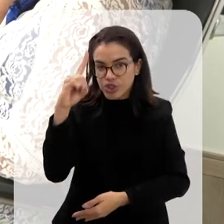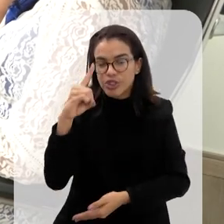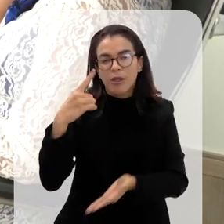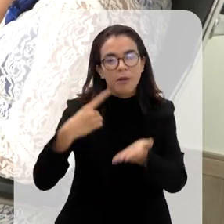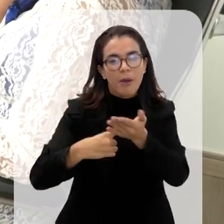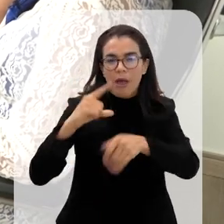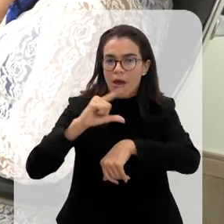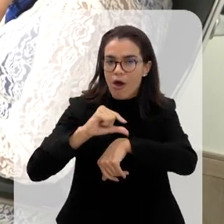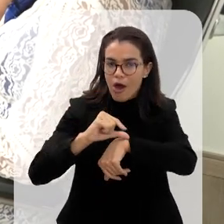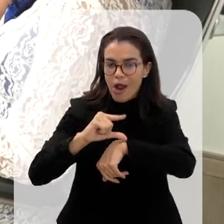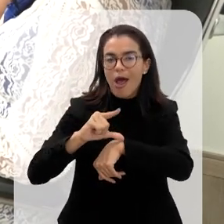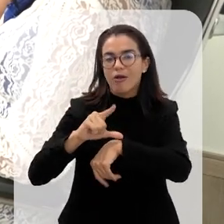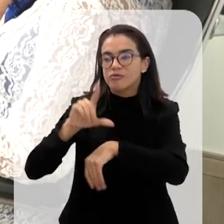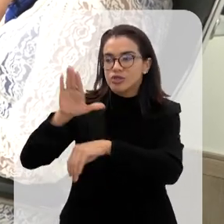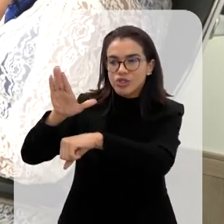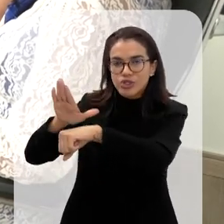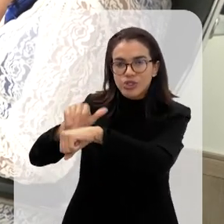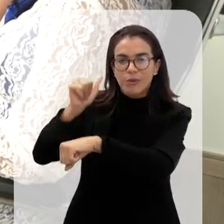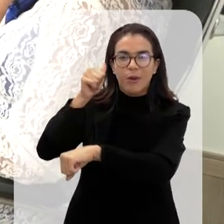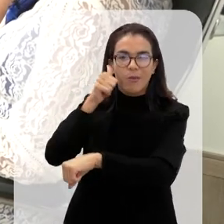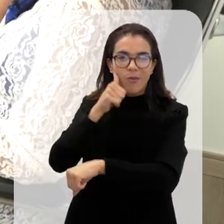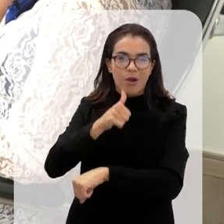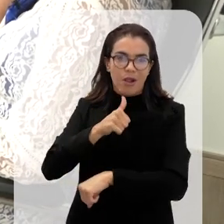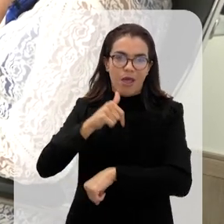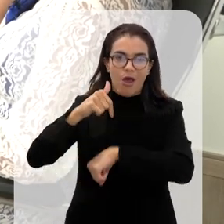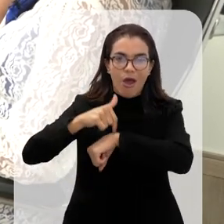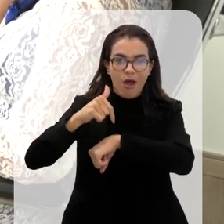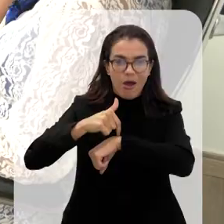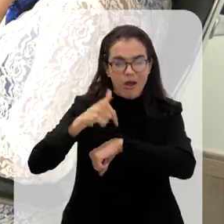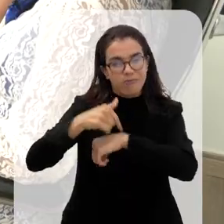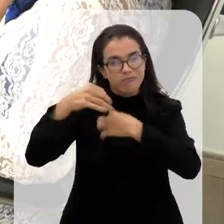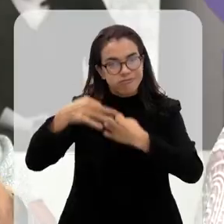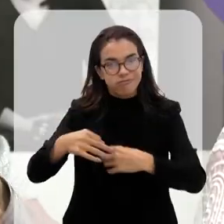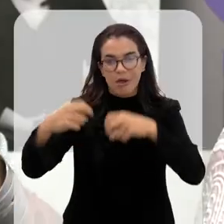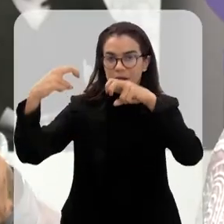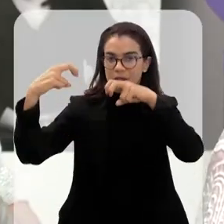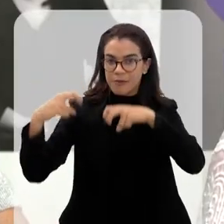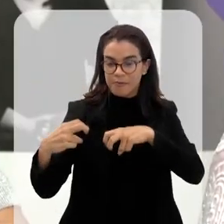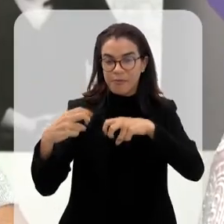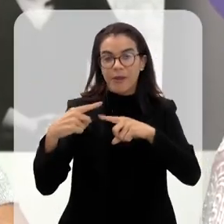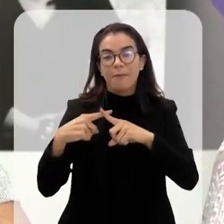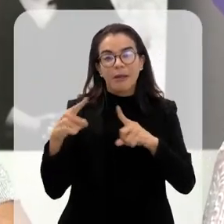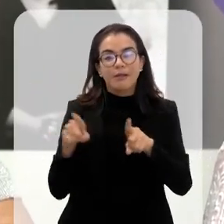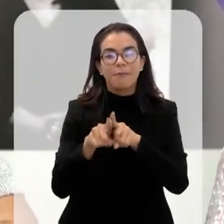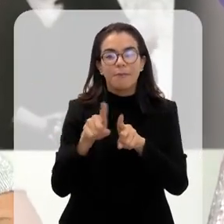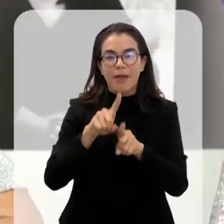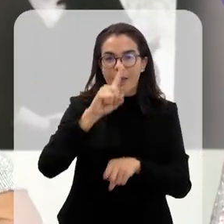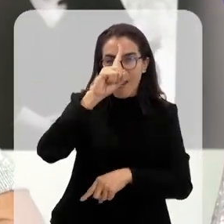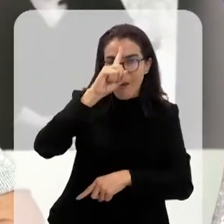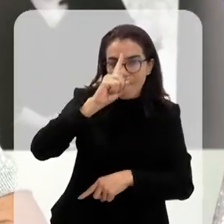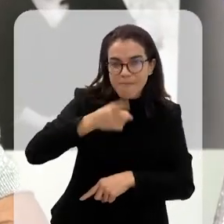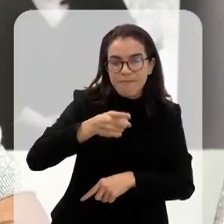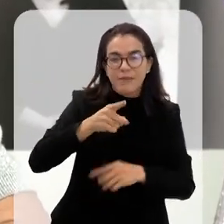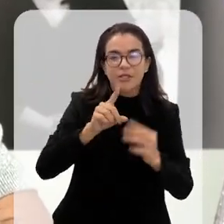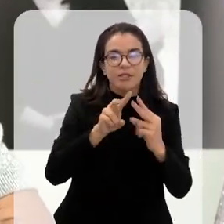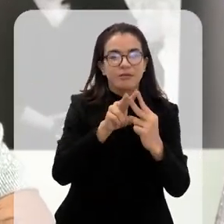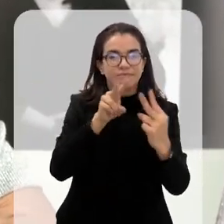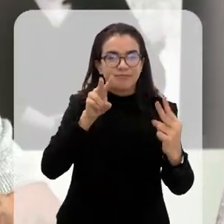marca um horário para aquela mulher estar ali naquela delegacia. Atualmente, a gente ainda não tem a medida